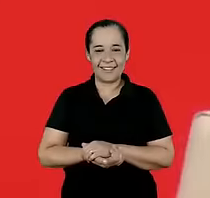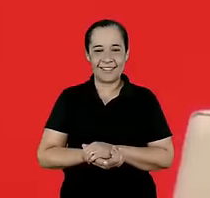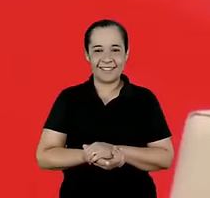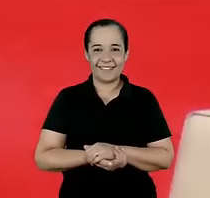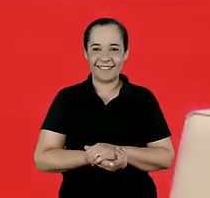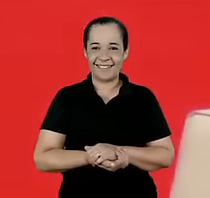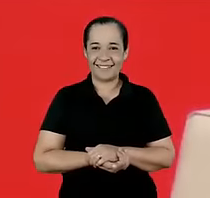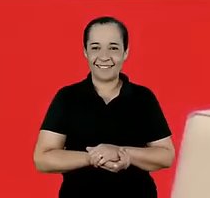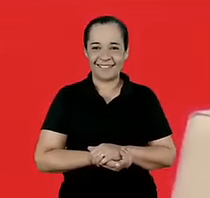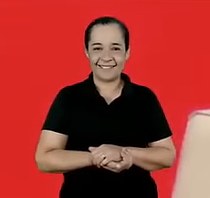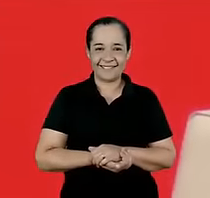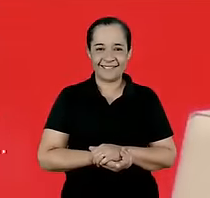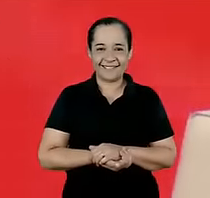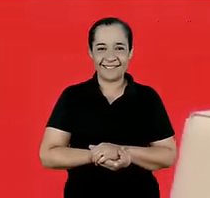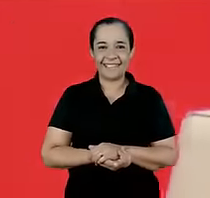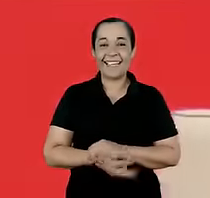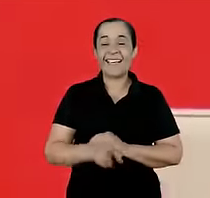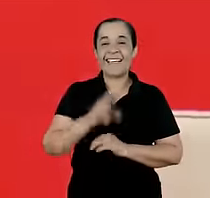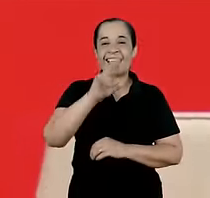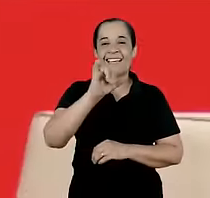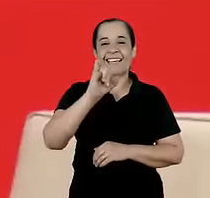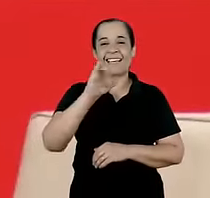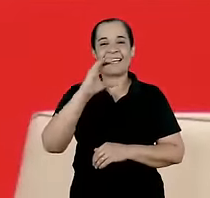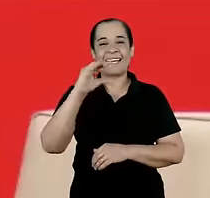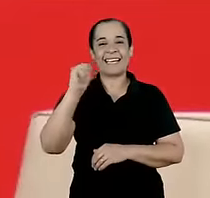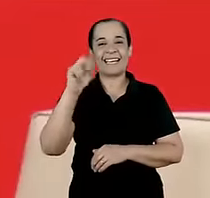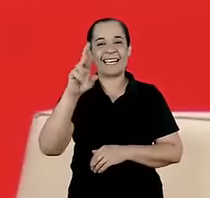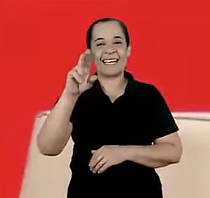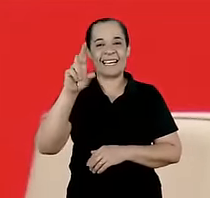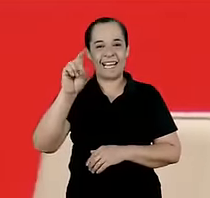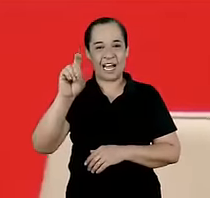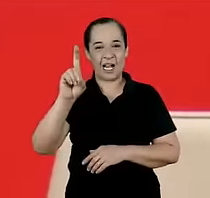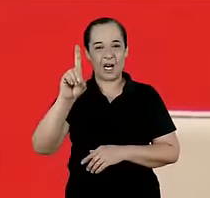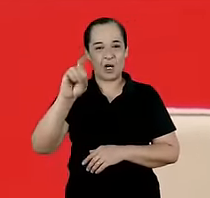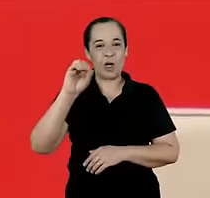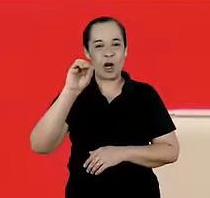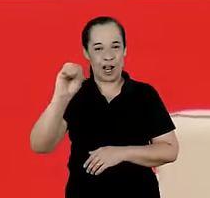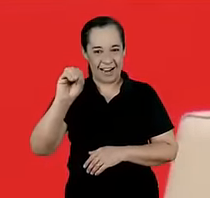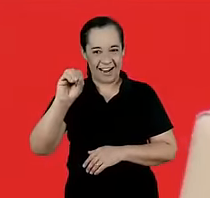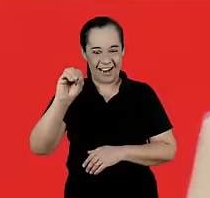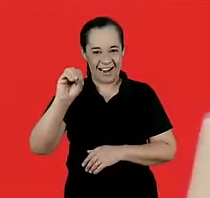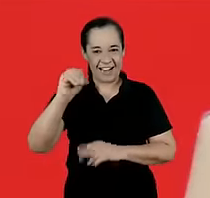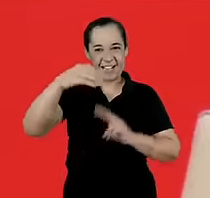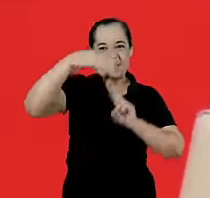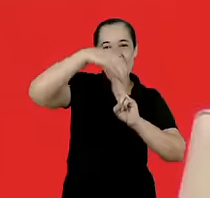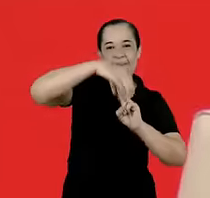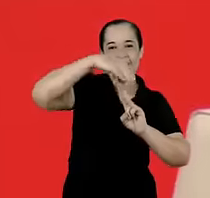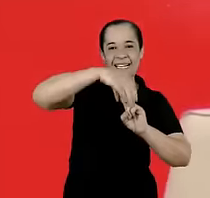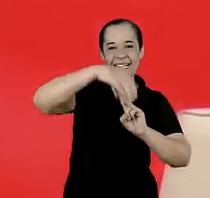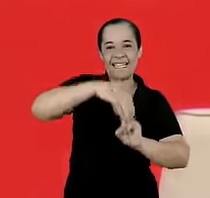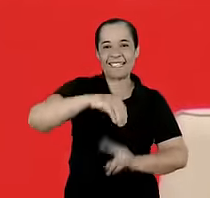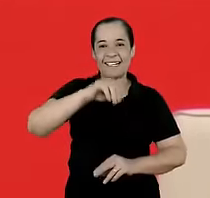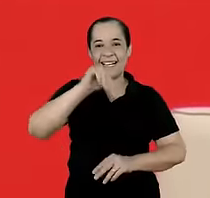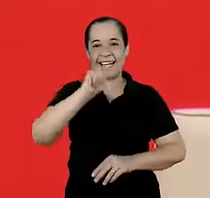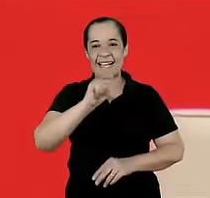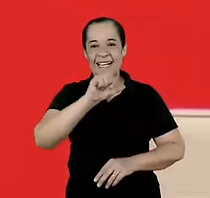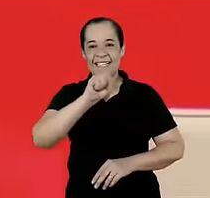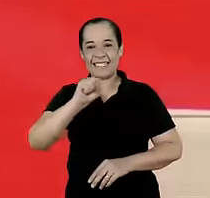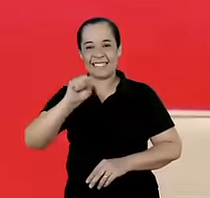presença Ricardo mukau que é Red de risco da Bradesco asset Bom dia Ricardo